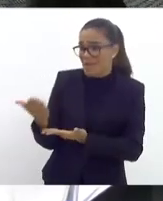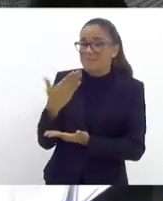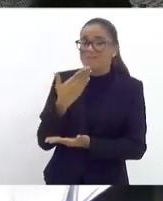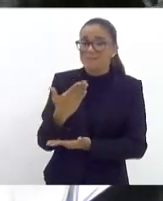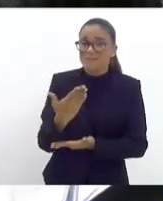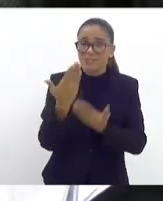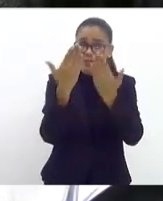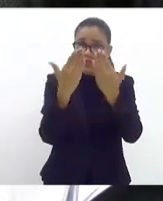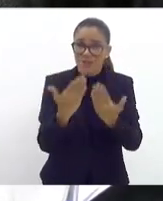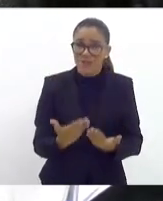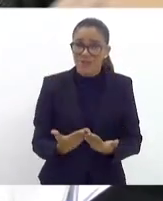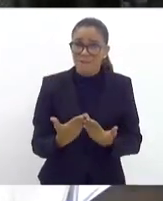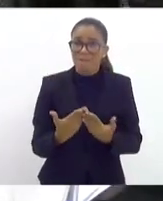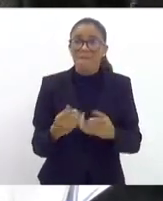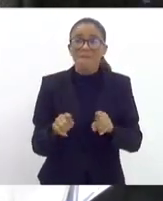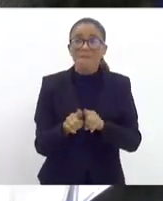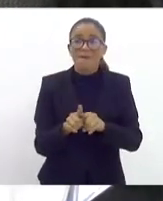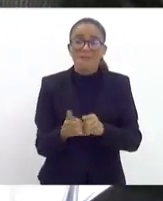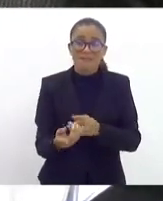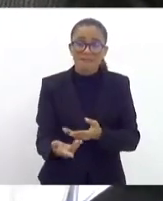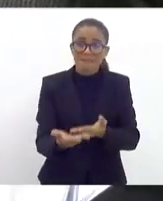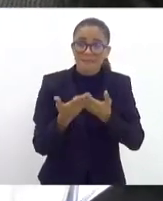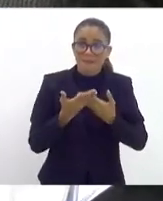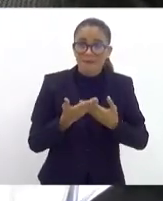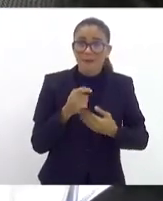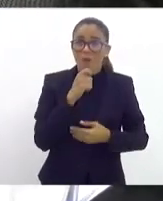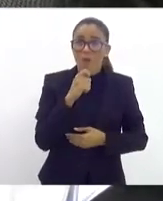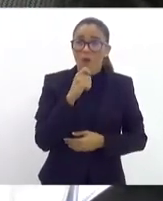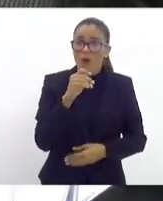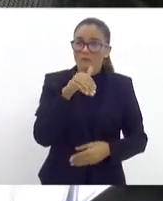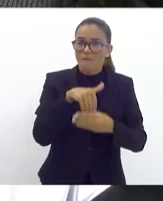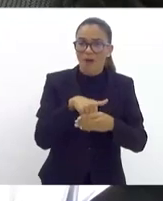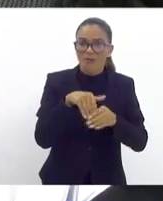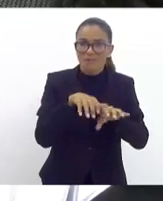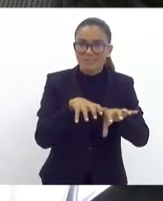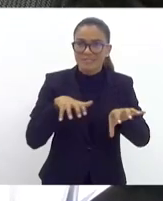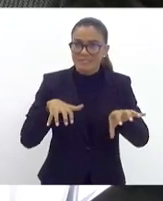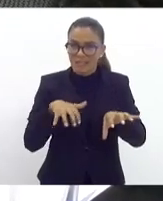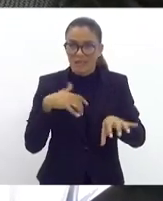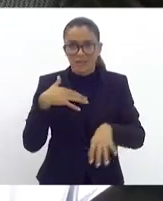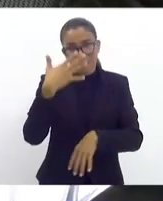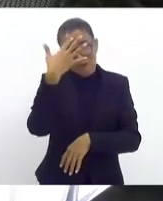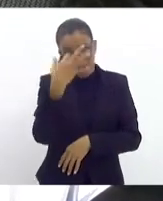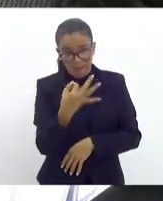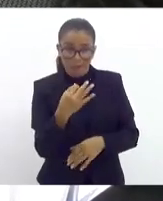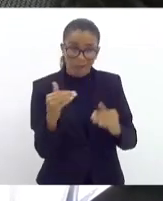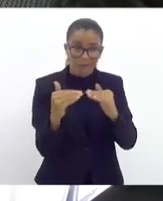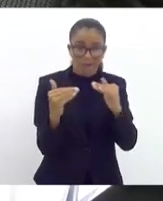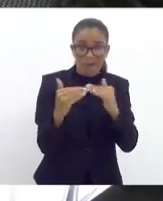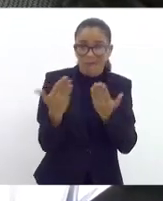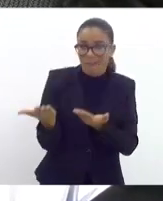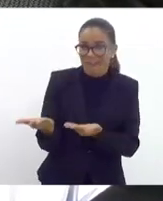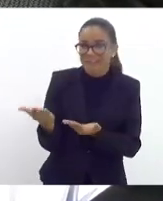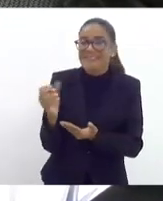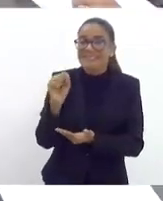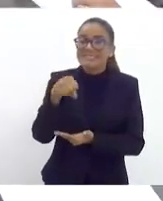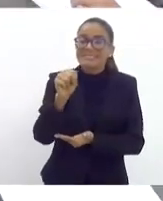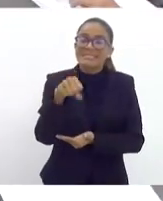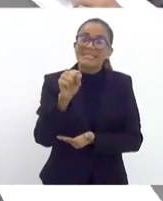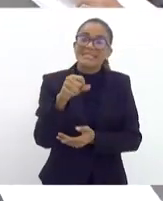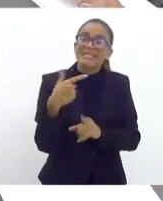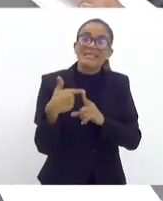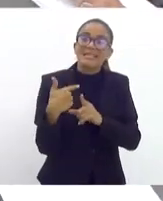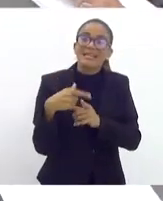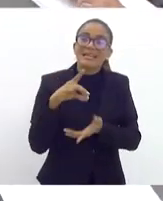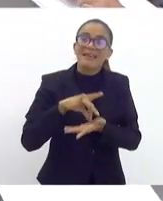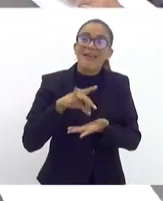devolveu sem voto em separado então eu entendi que também era da concordância de vossa excelência porque na